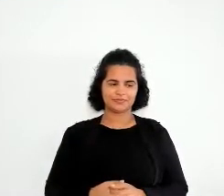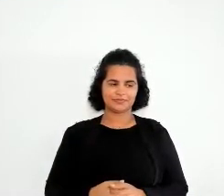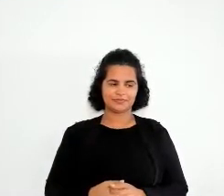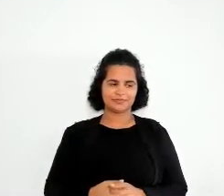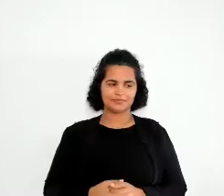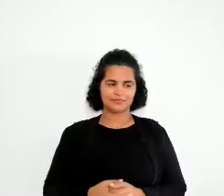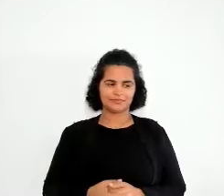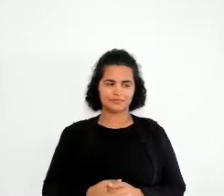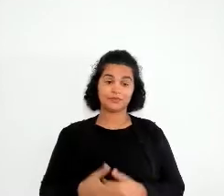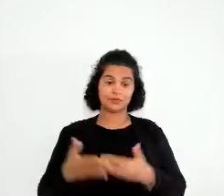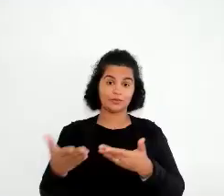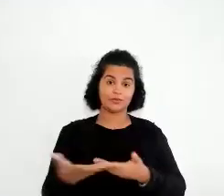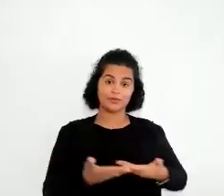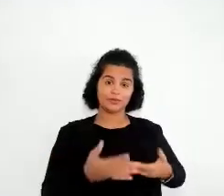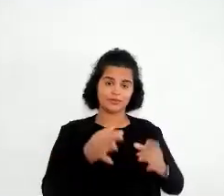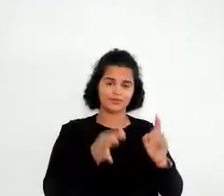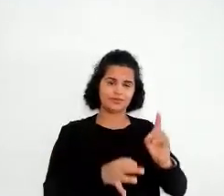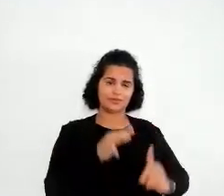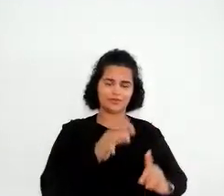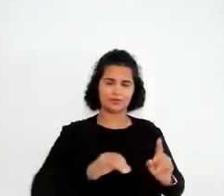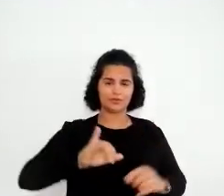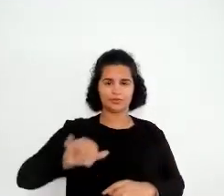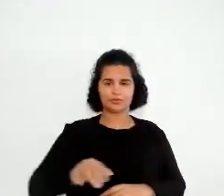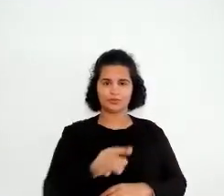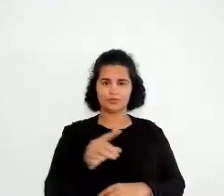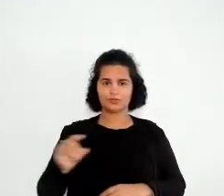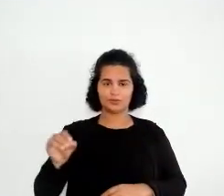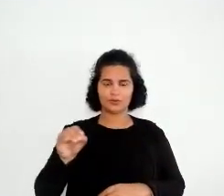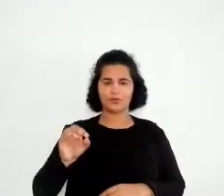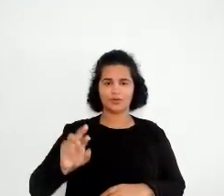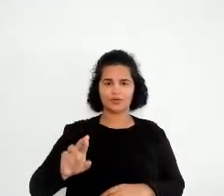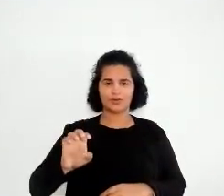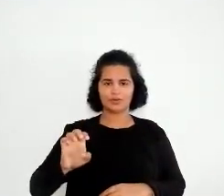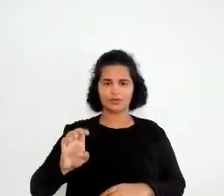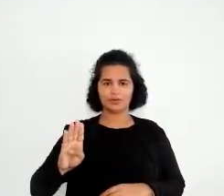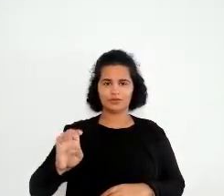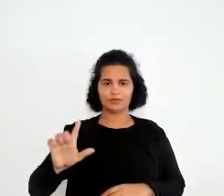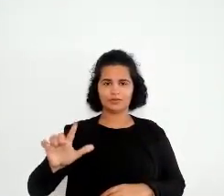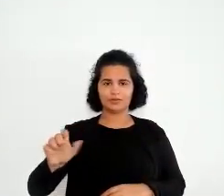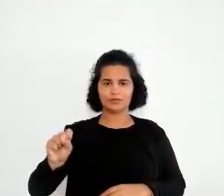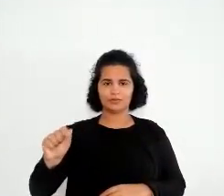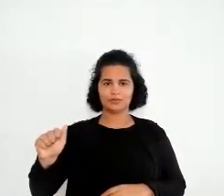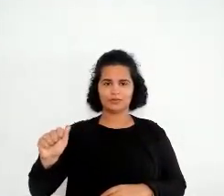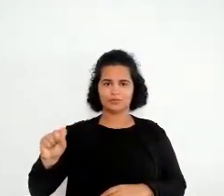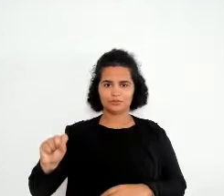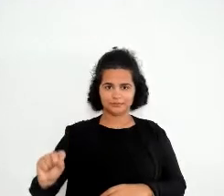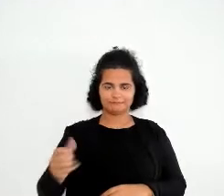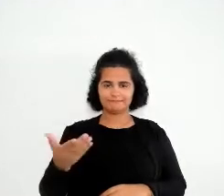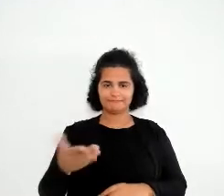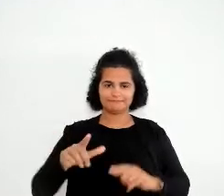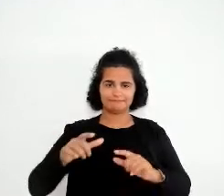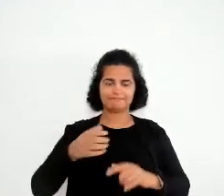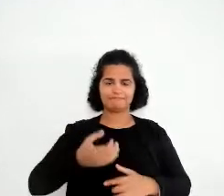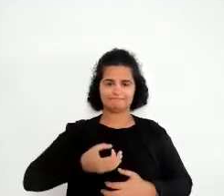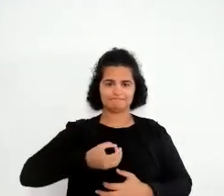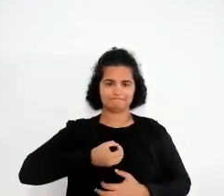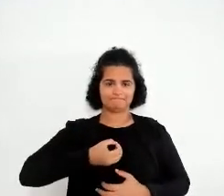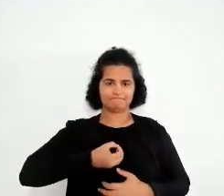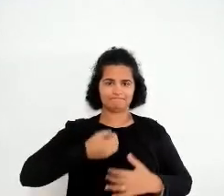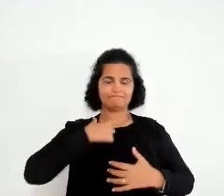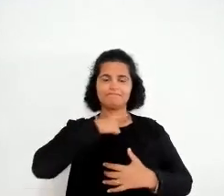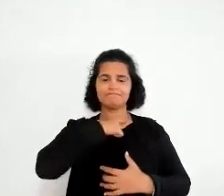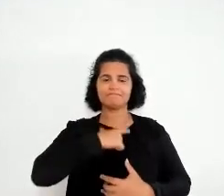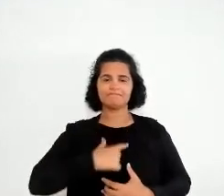Convido o desembargador João Rebouças para entregar a medalha Mérito Judiciário ao presidente do Tribunal Regional Federal da 5ª